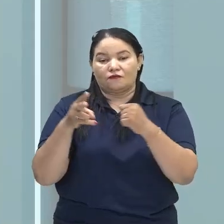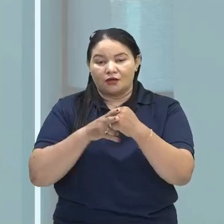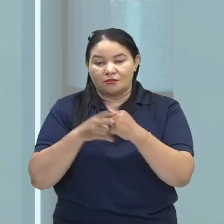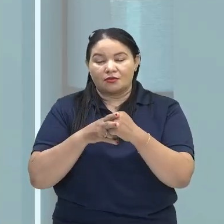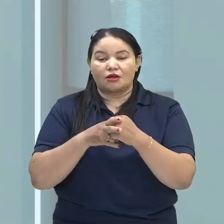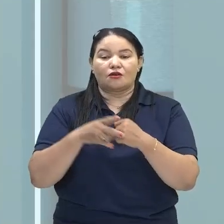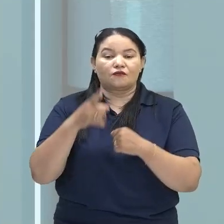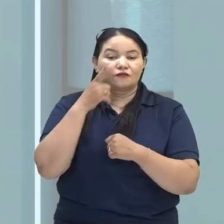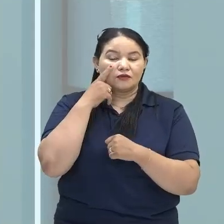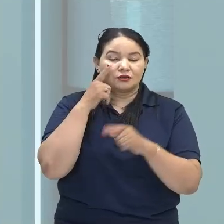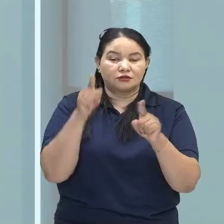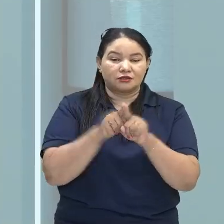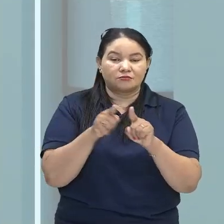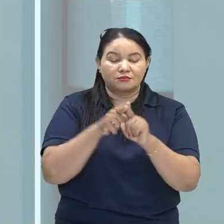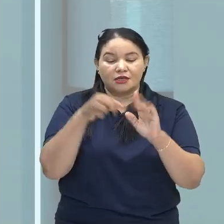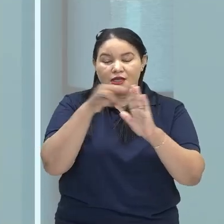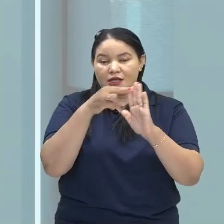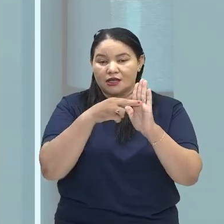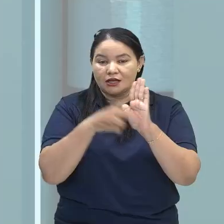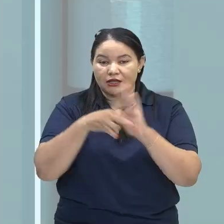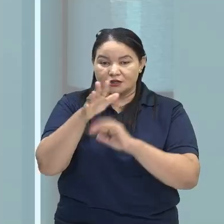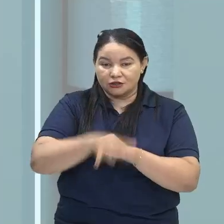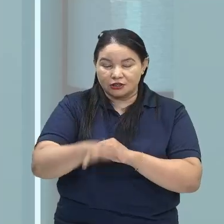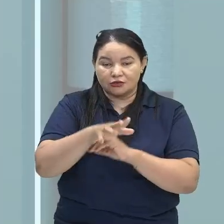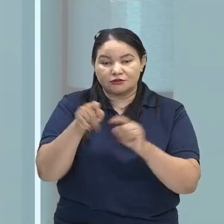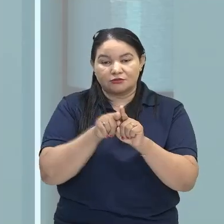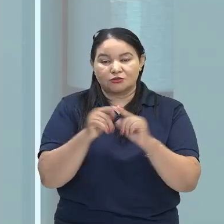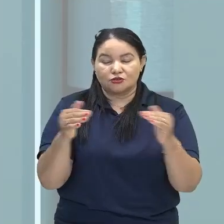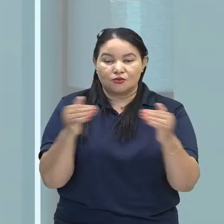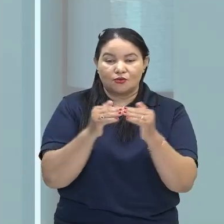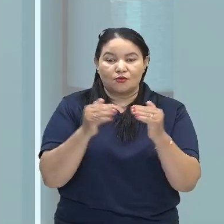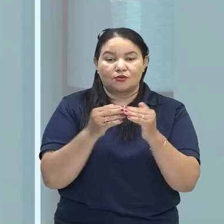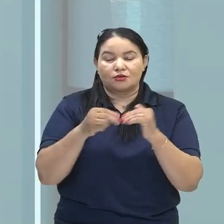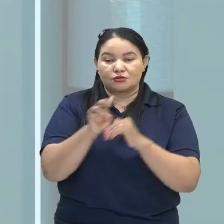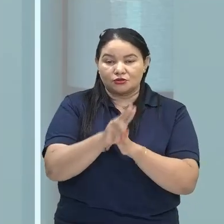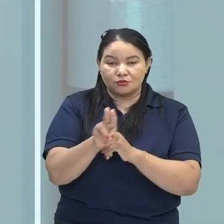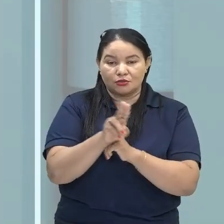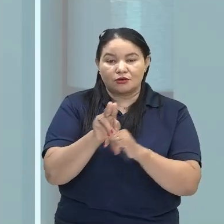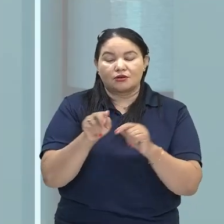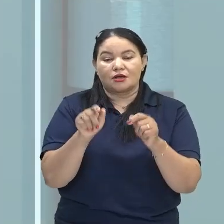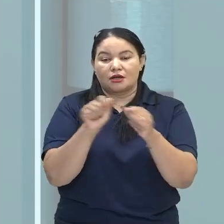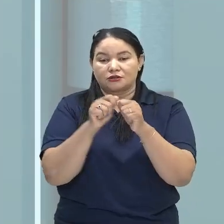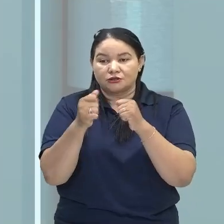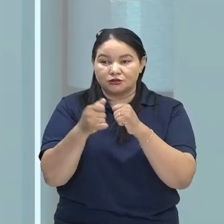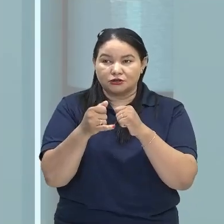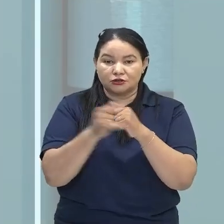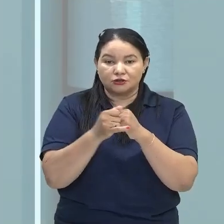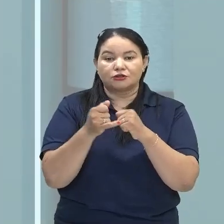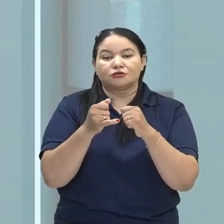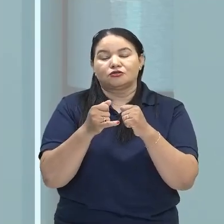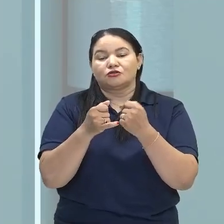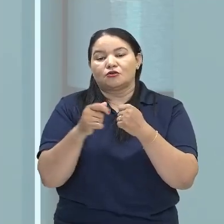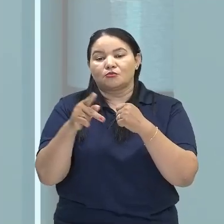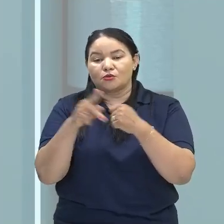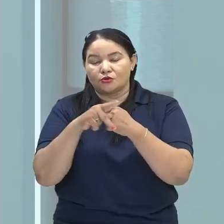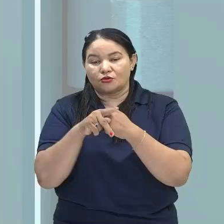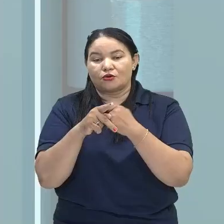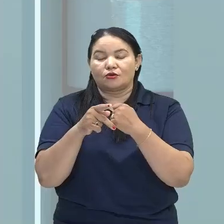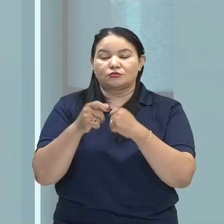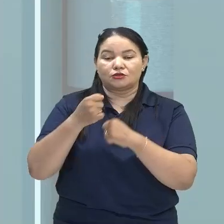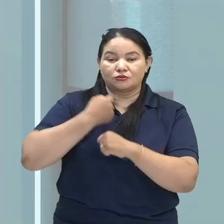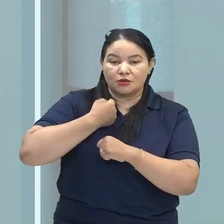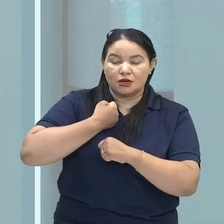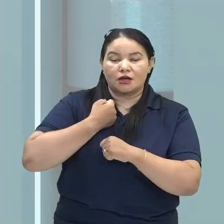viram a regra geral da concordância nominal. O adjetivo, o pronome, numeral,